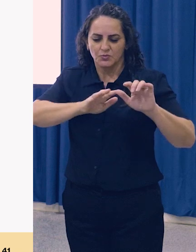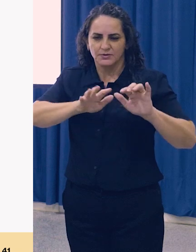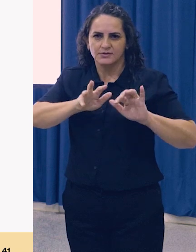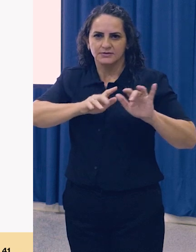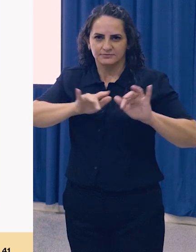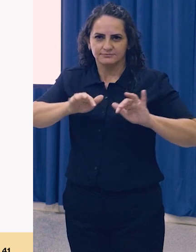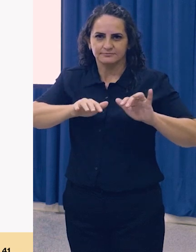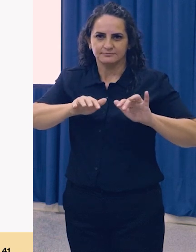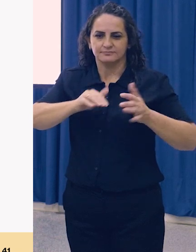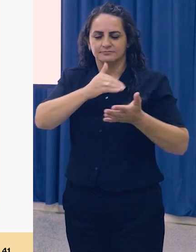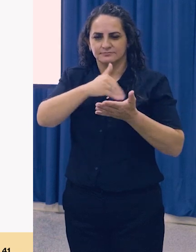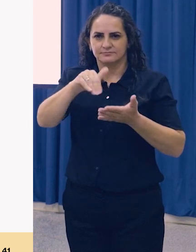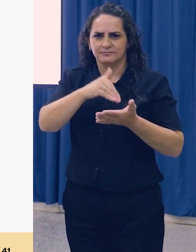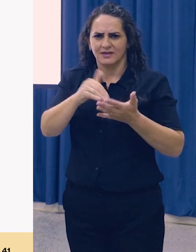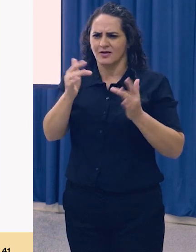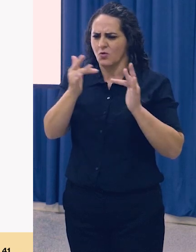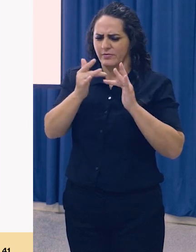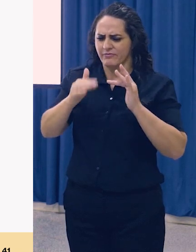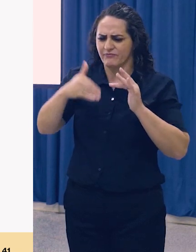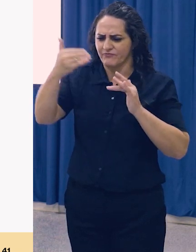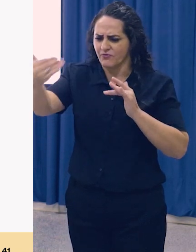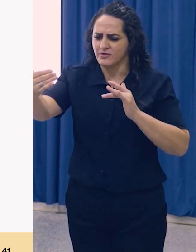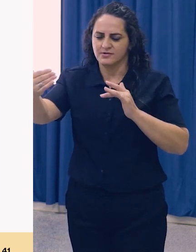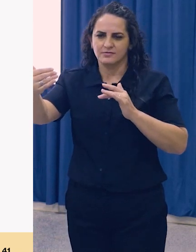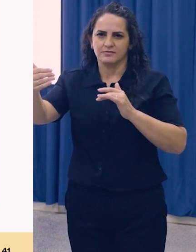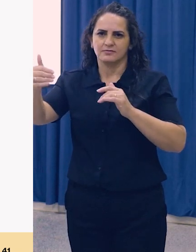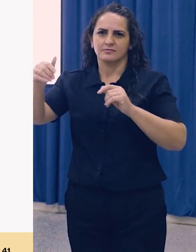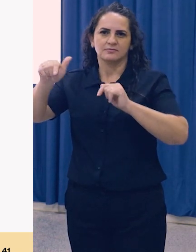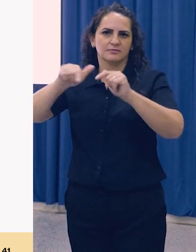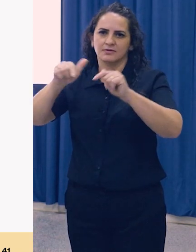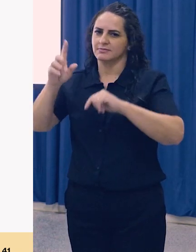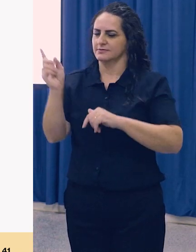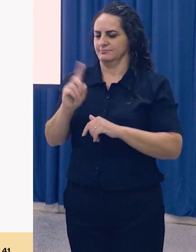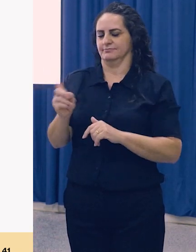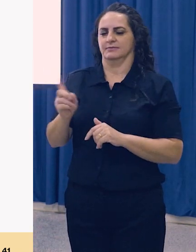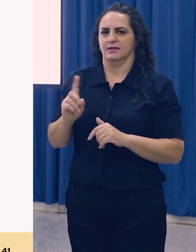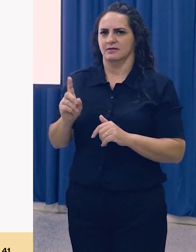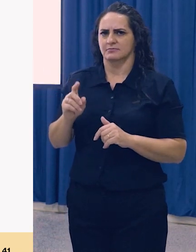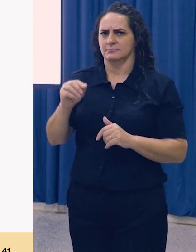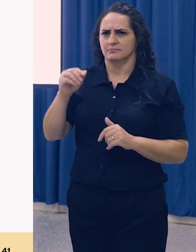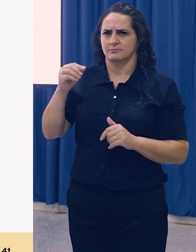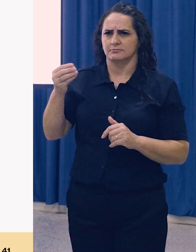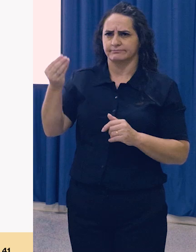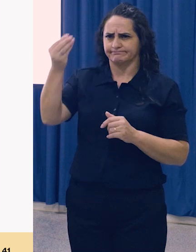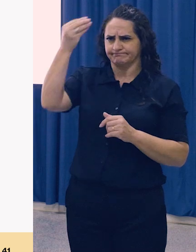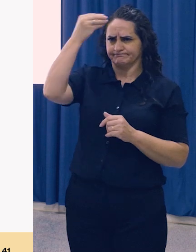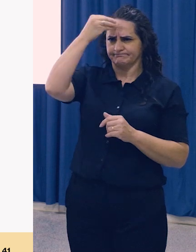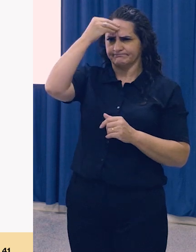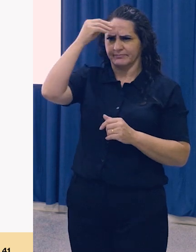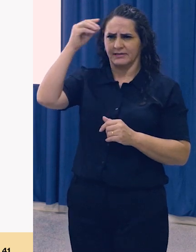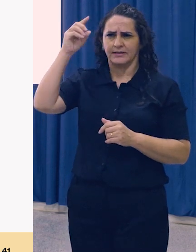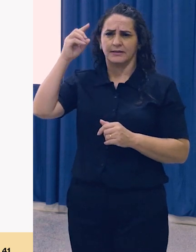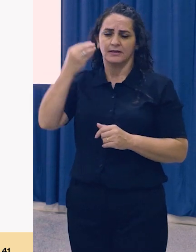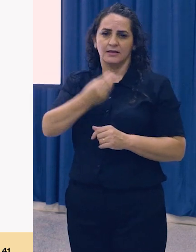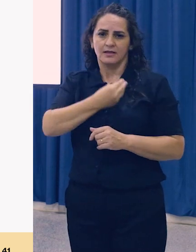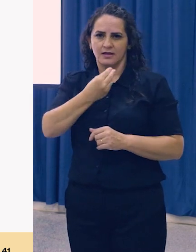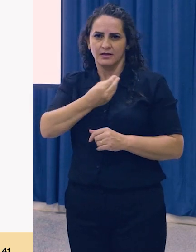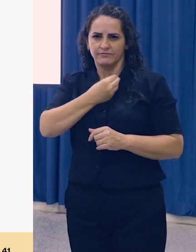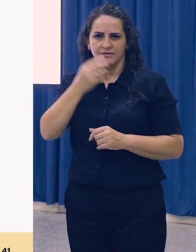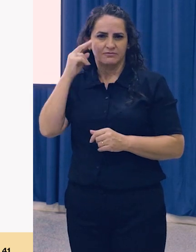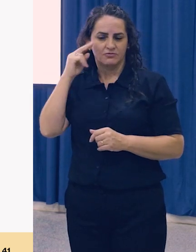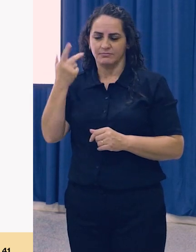com fora do trabalho, elas não têm memória da sua vida normal, elas só têm a memória do que acontece no